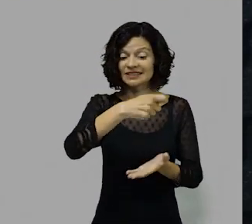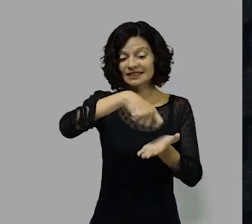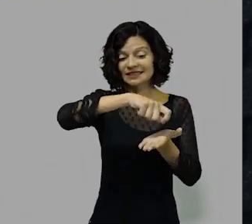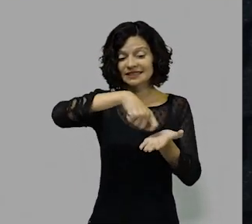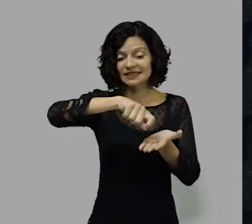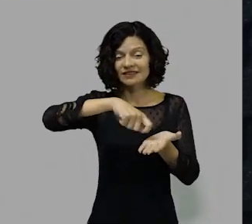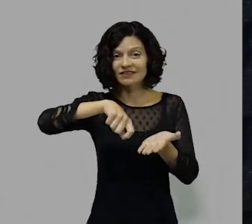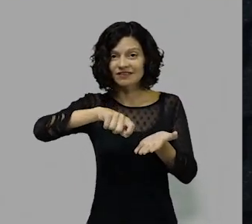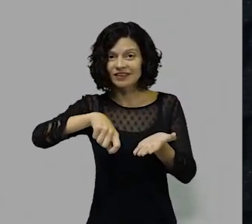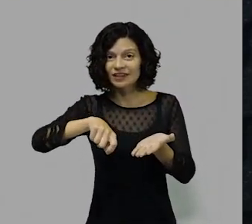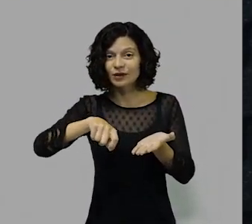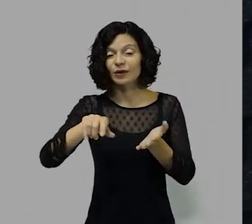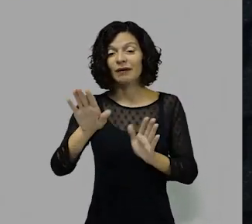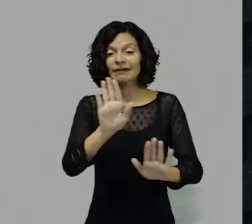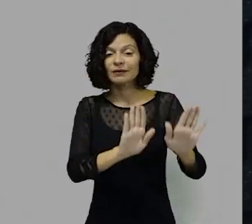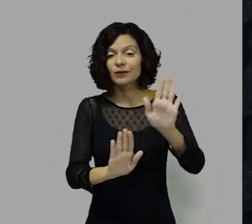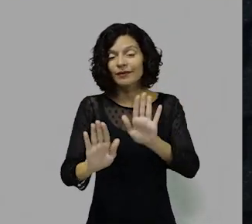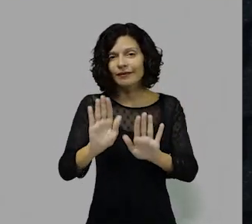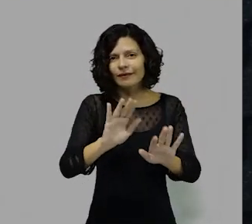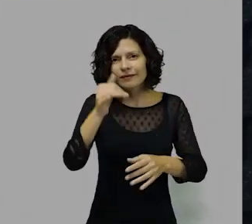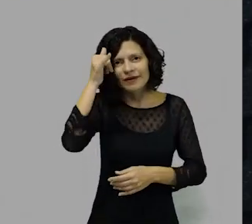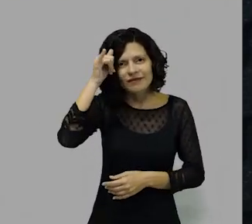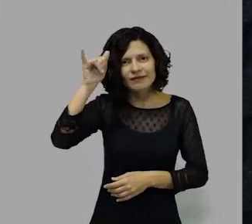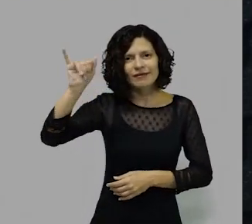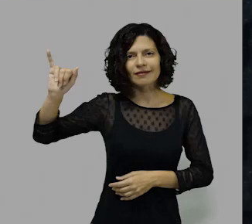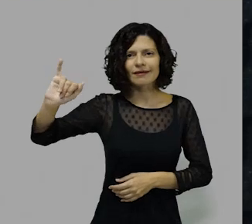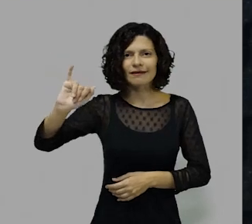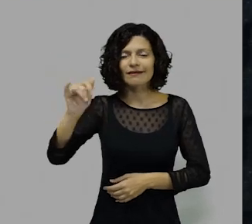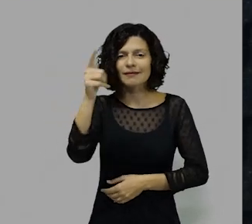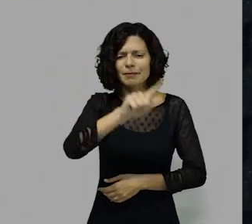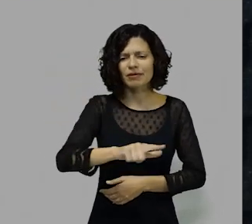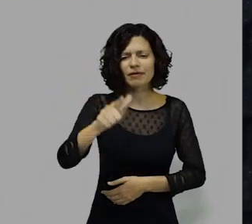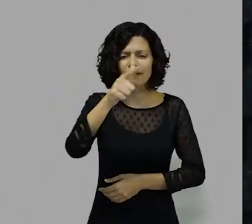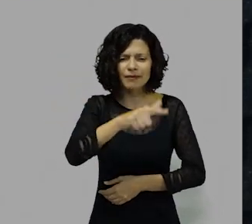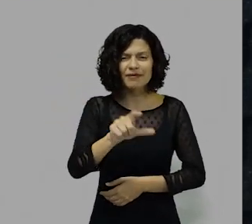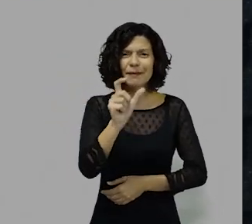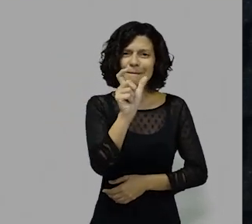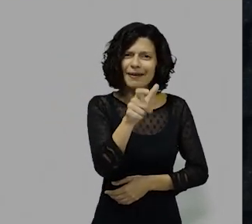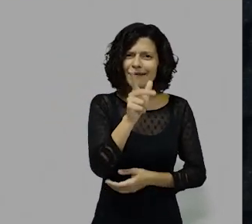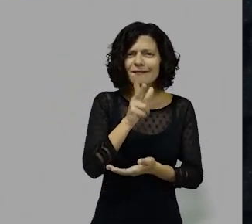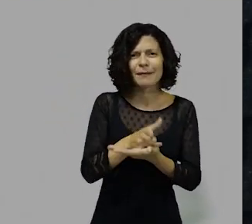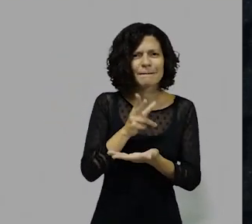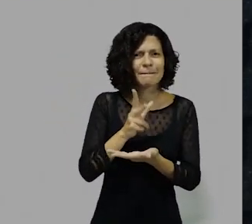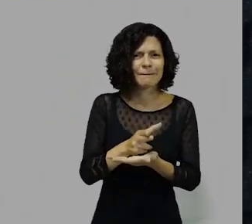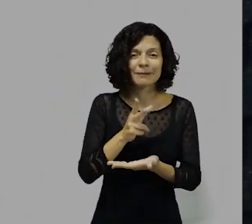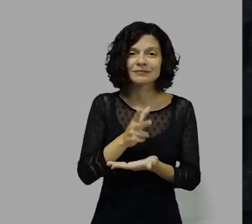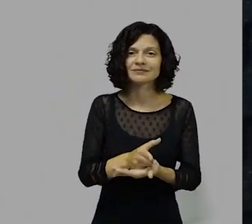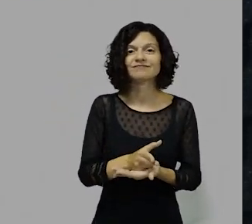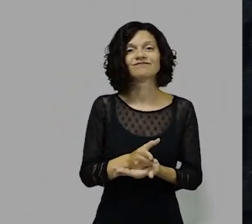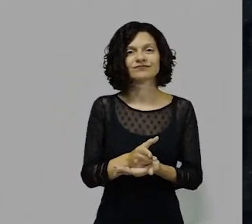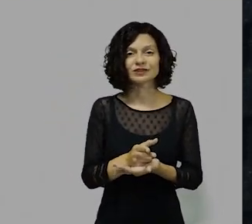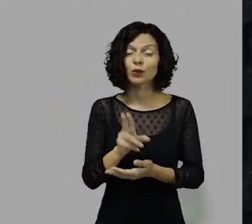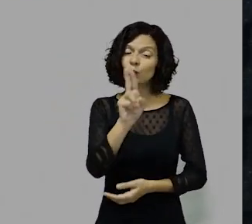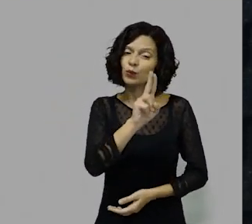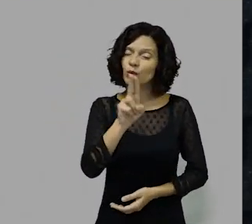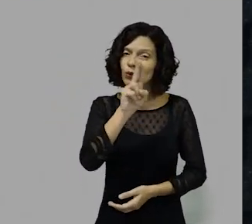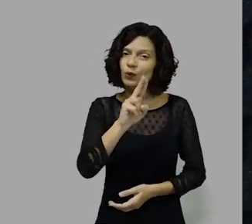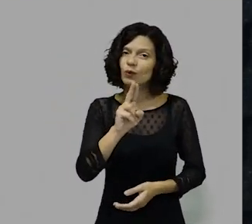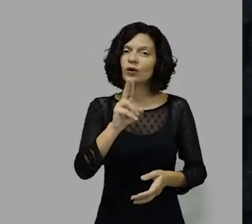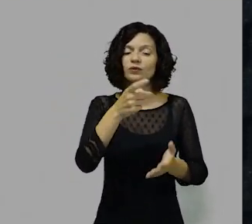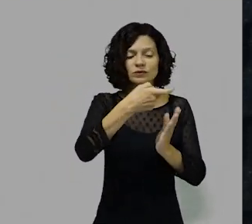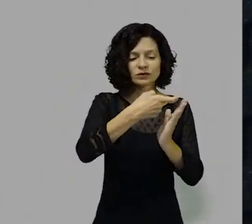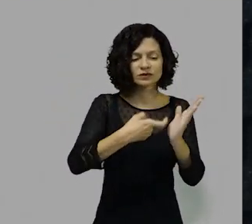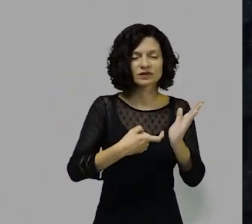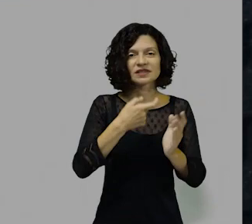para evitar repetição de palavras. E isso também acontece nos textos escritos em inglês. Para você evitar toda hora falar a